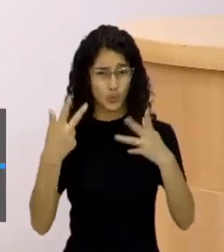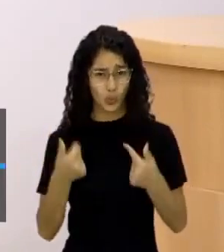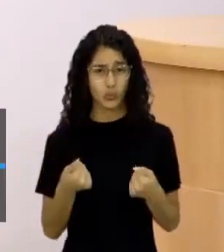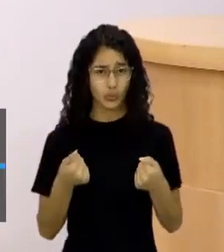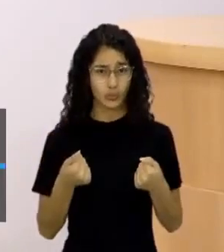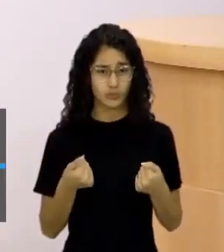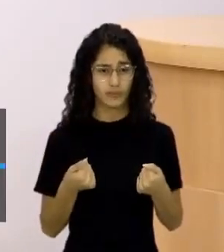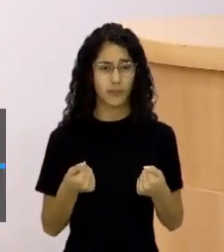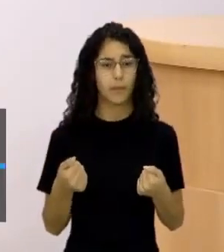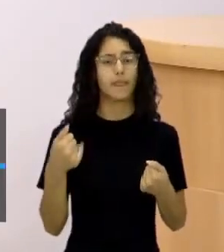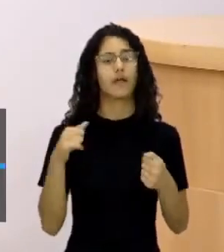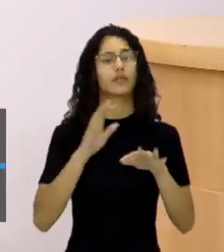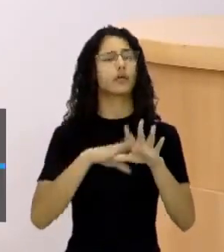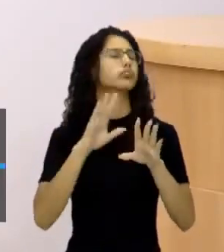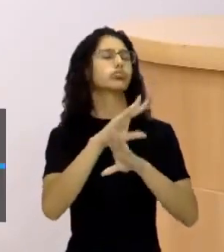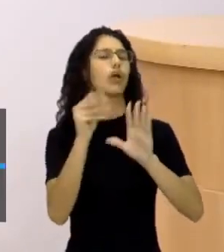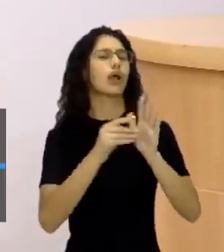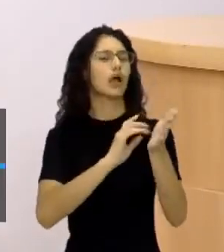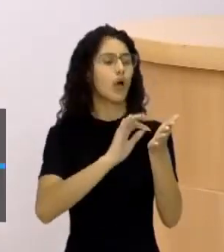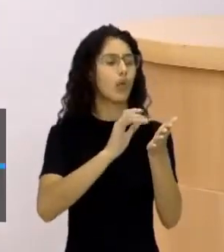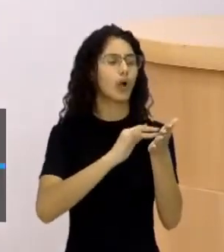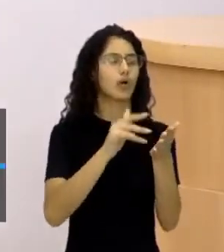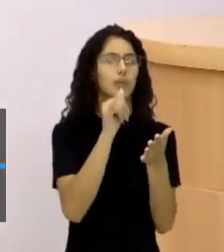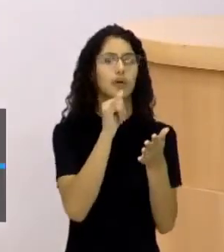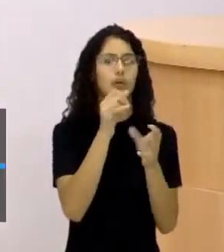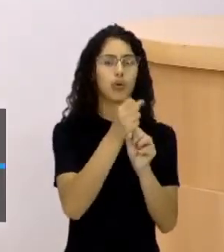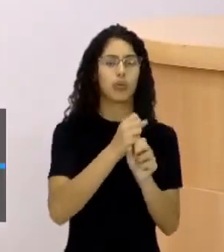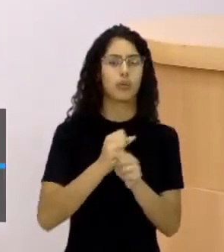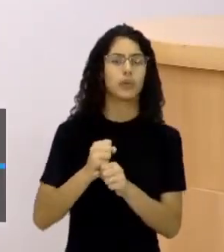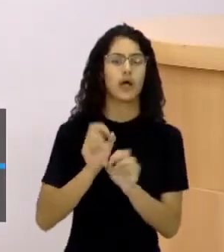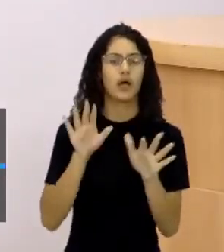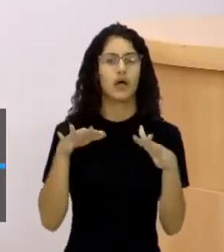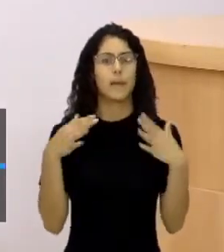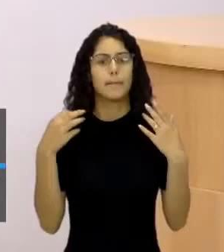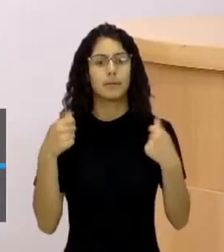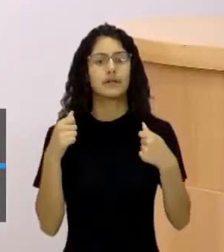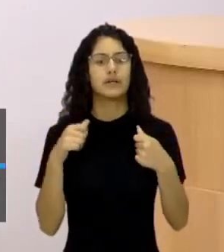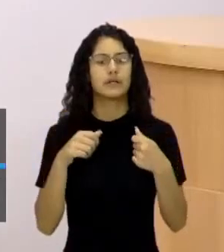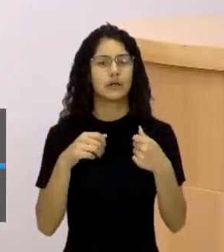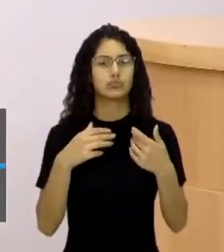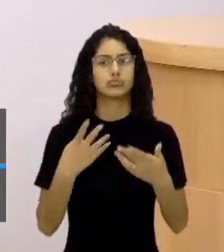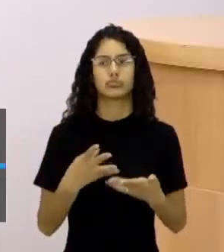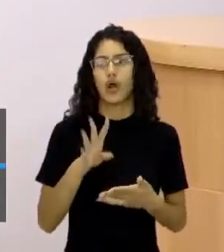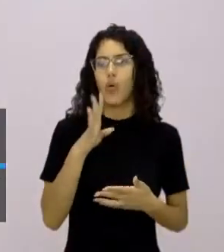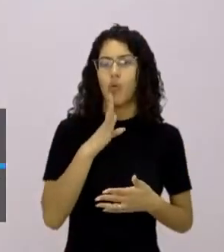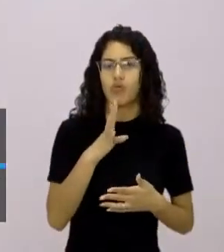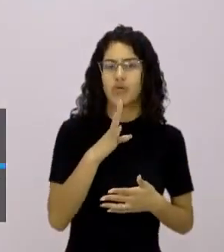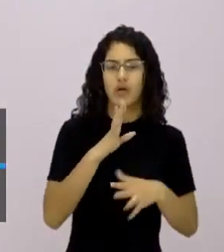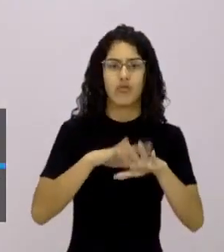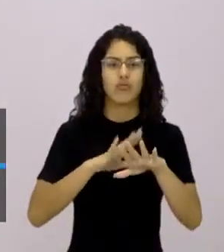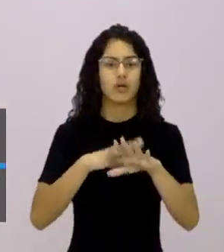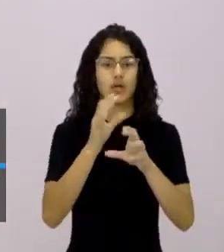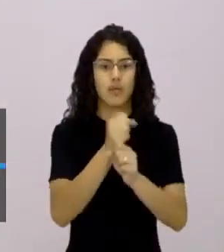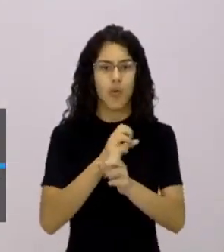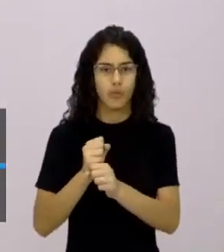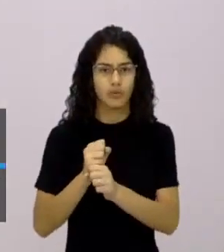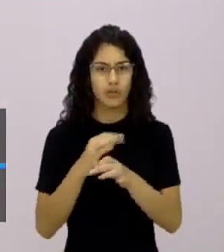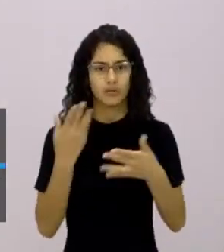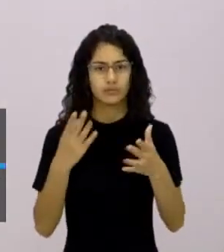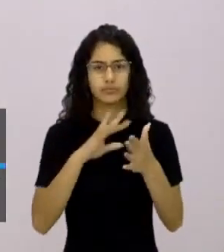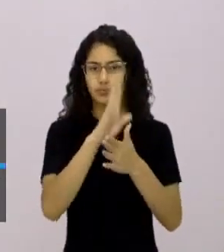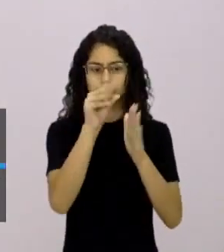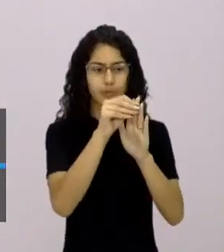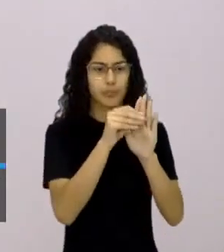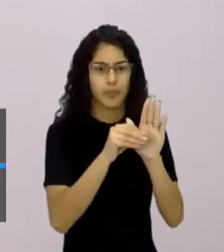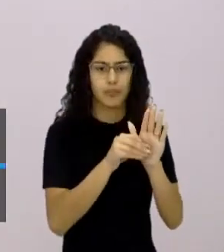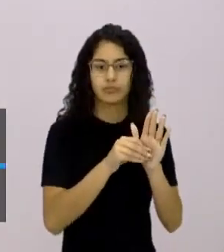tamanho? Se você fosse colocar numa calculadora, por exemplo, pessoal, será que você conseguiria fazer conta com isso? Nem cabe, né,